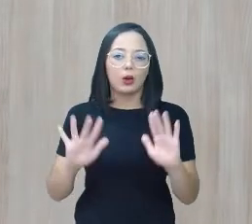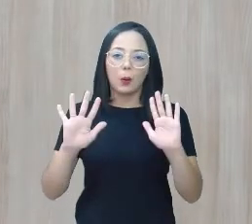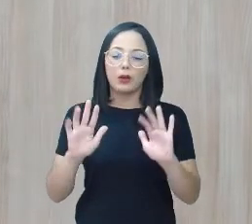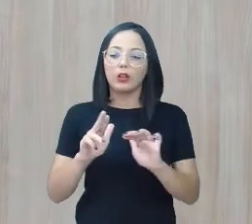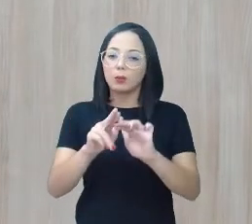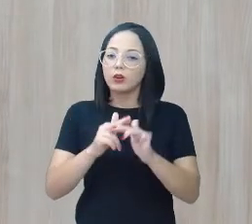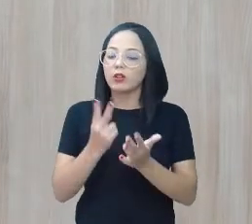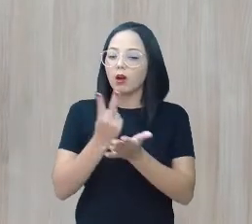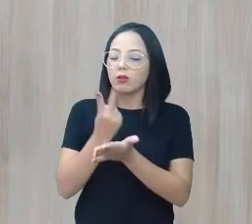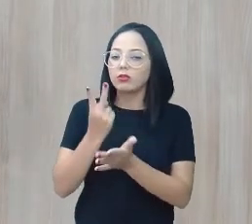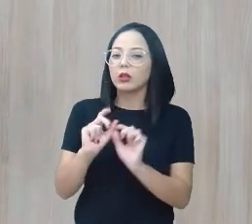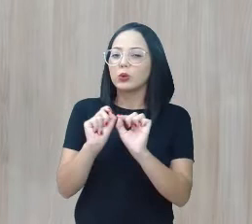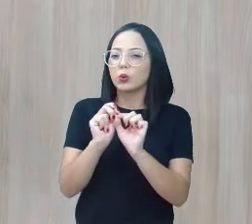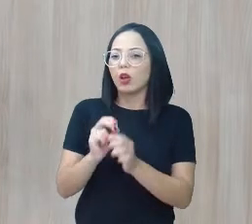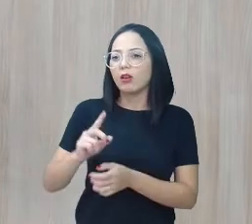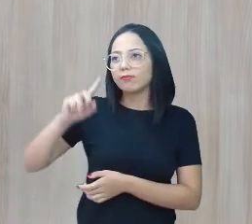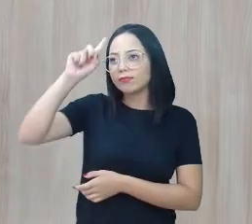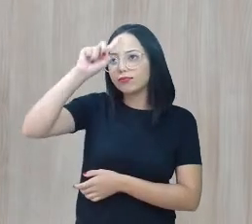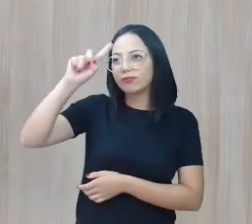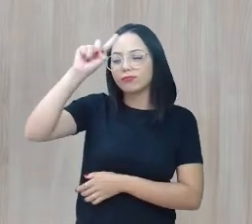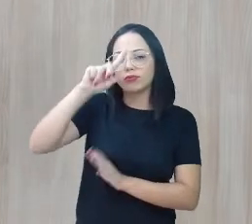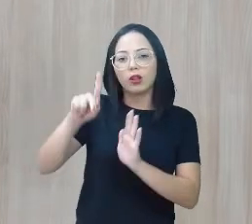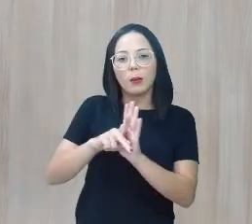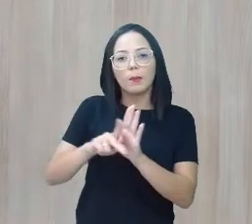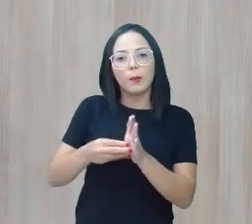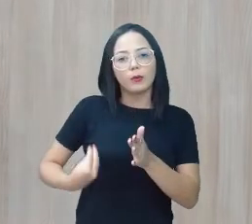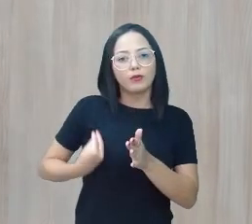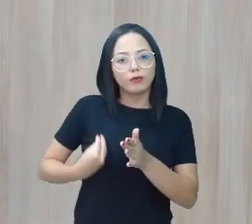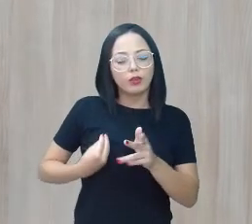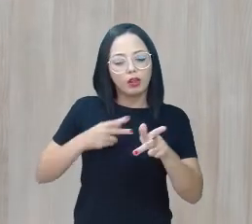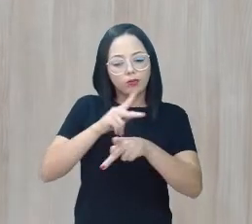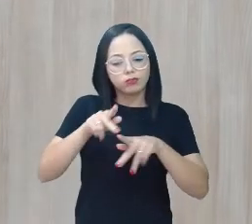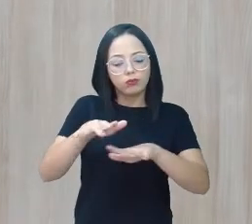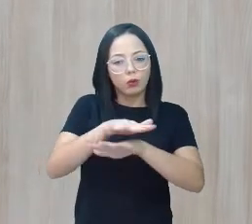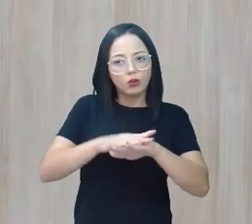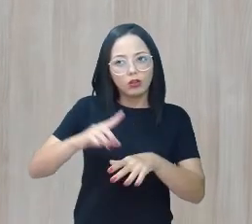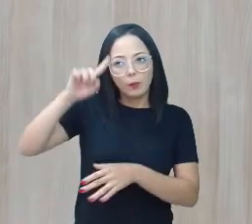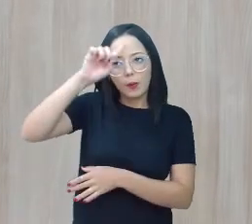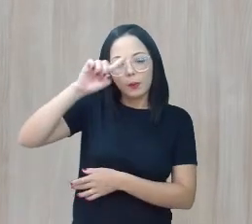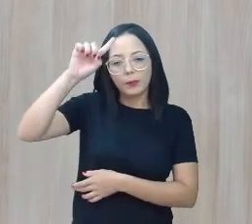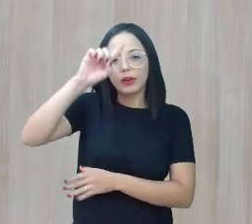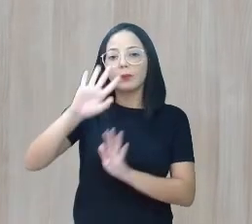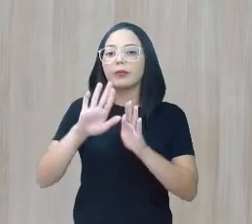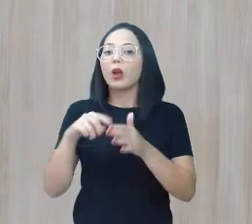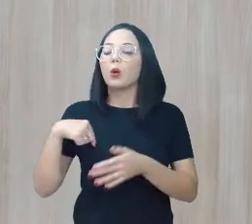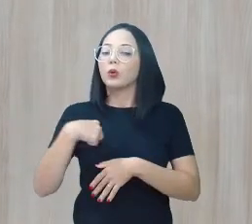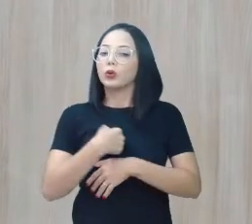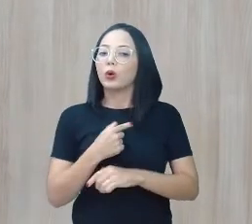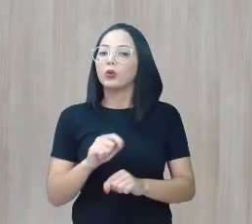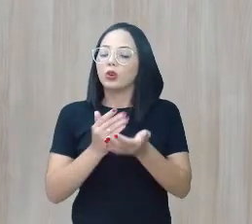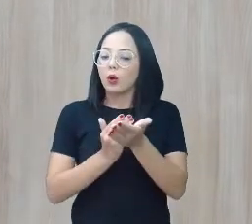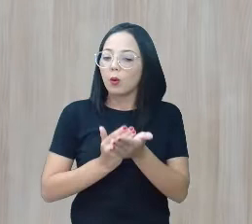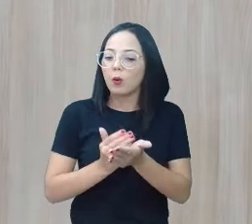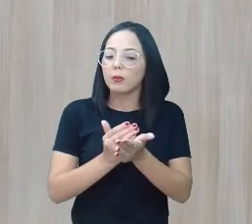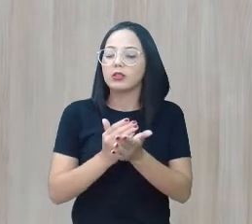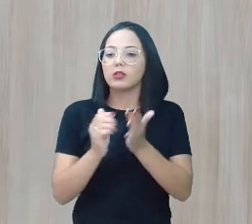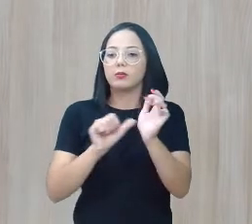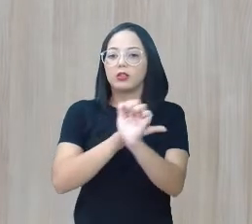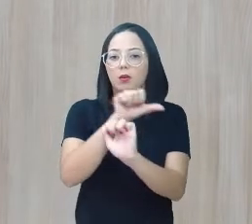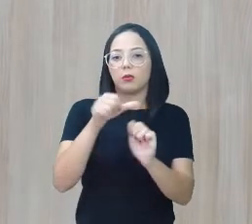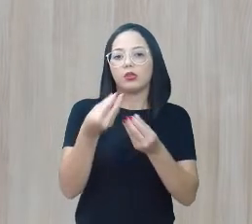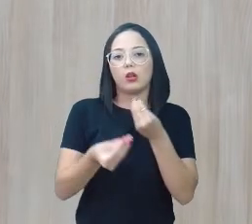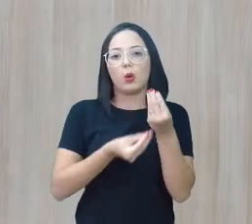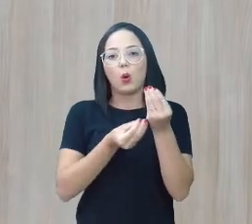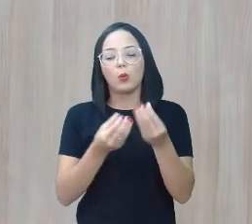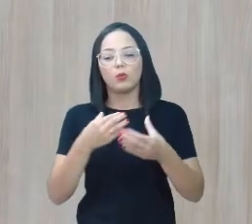algo que acontece no nosso cotidiano. Então, passamos a mudar a forma